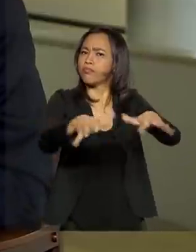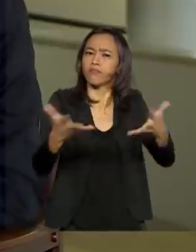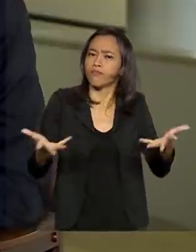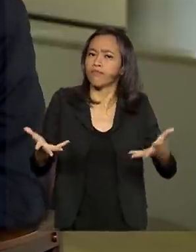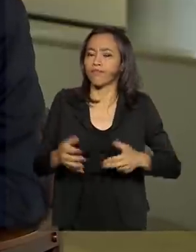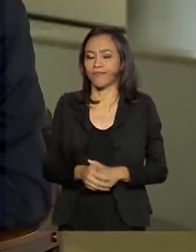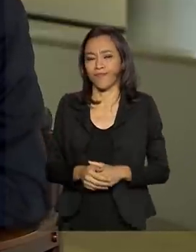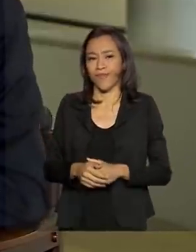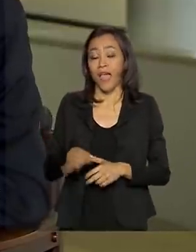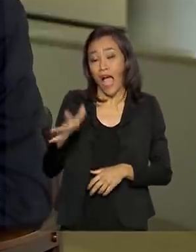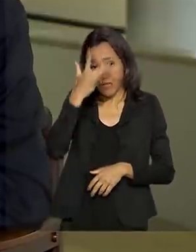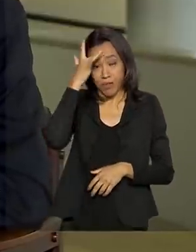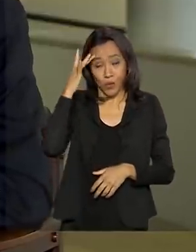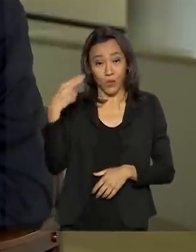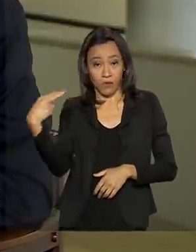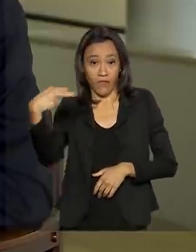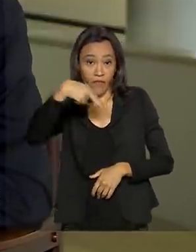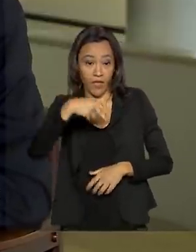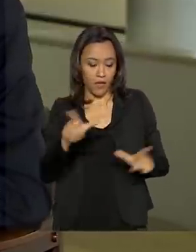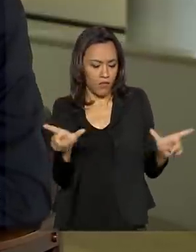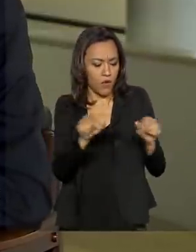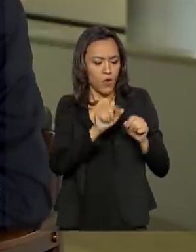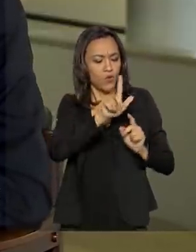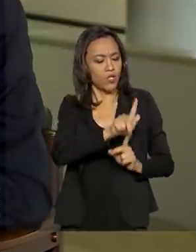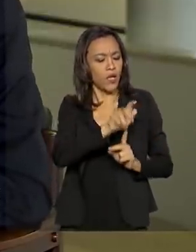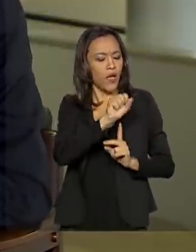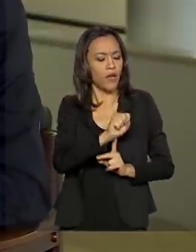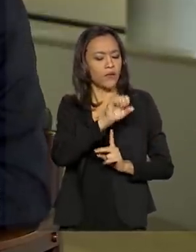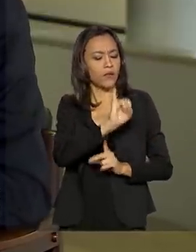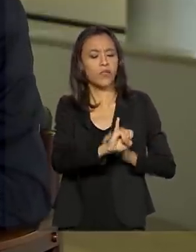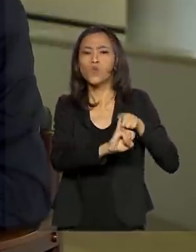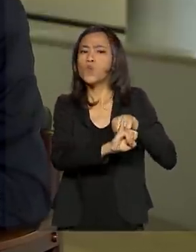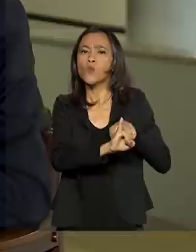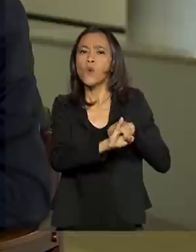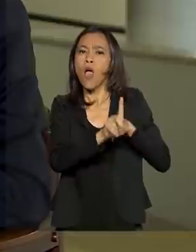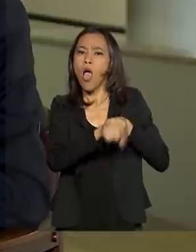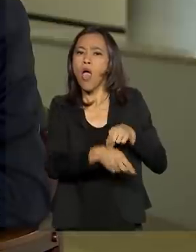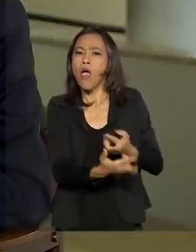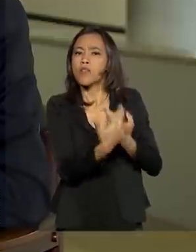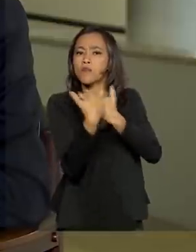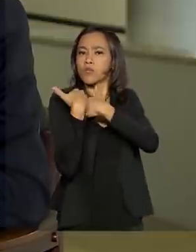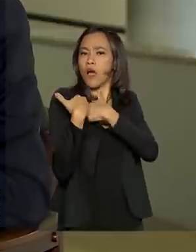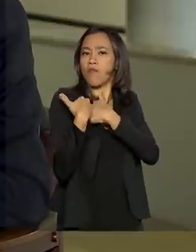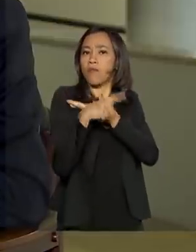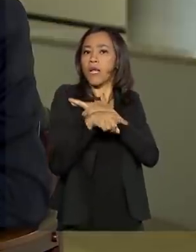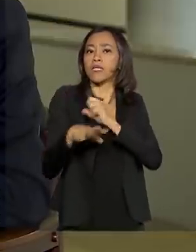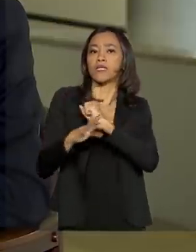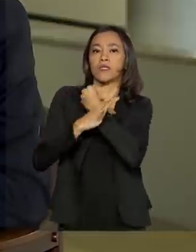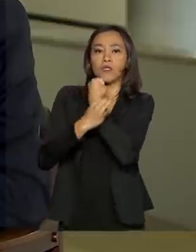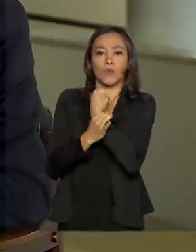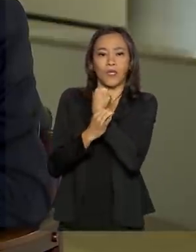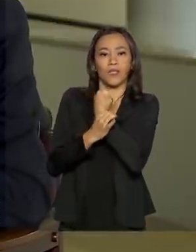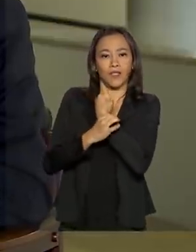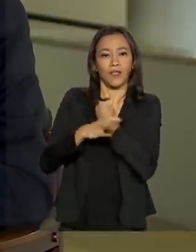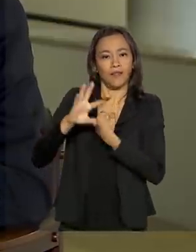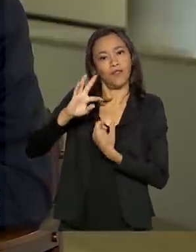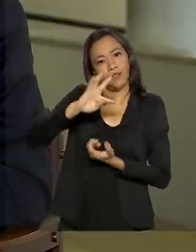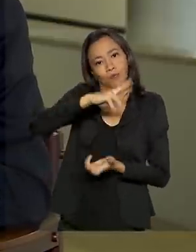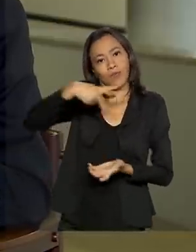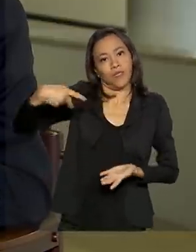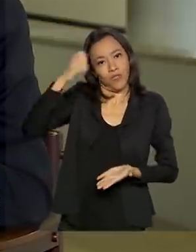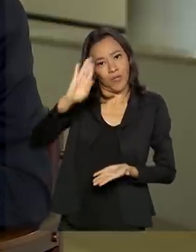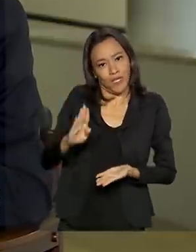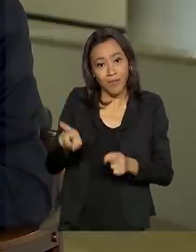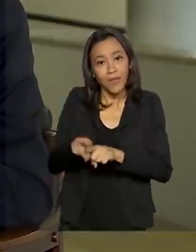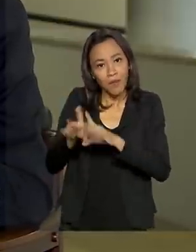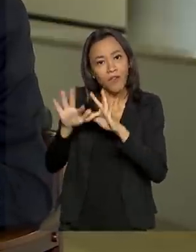gente vê o Gabinete de Segurança Institucional, o GSI, como responsável pela segurança do presidente e de seus familiares. Realmente, essa